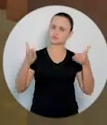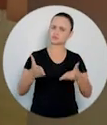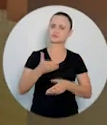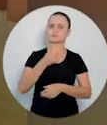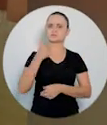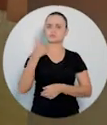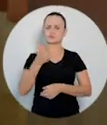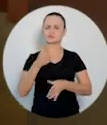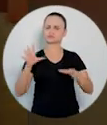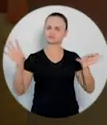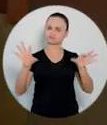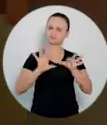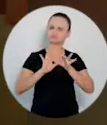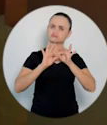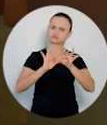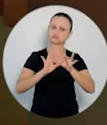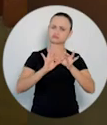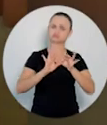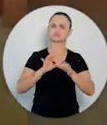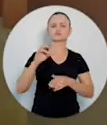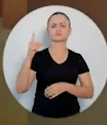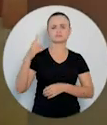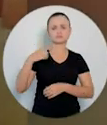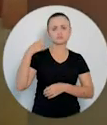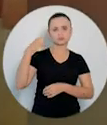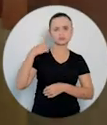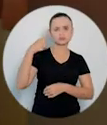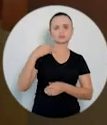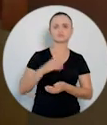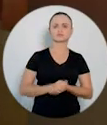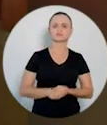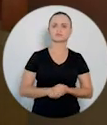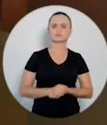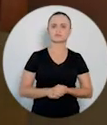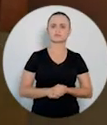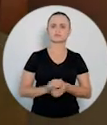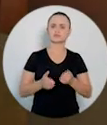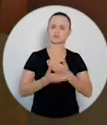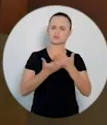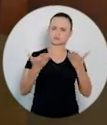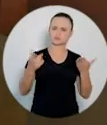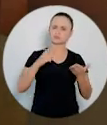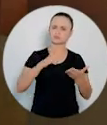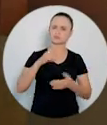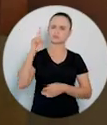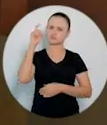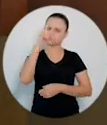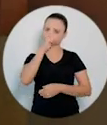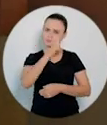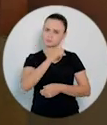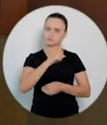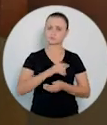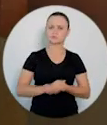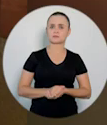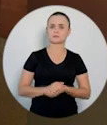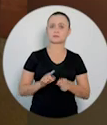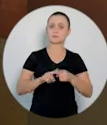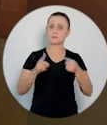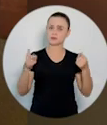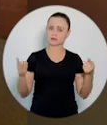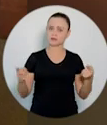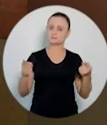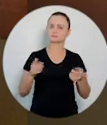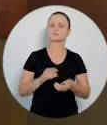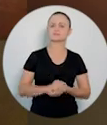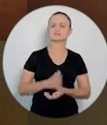mais próximos como a advocacia. E por incrível que pareça, as nossas dificuldades são muito parecidas. Ainda